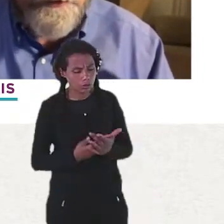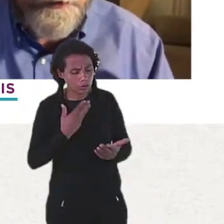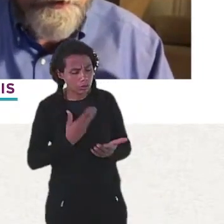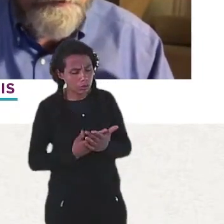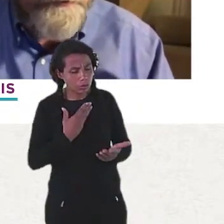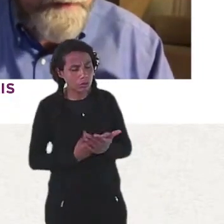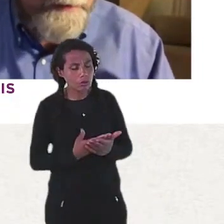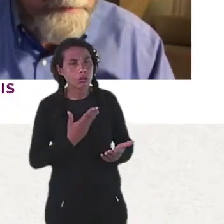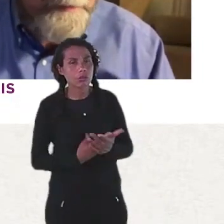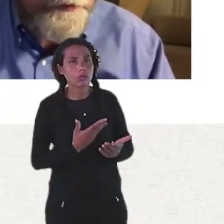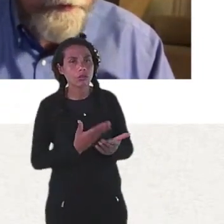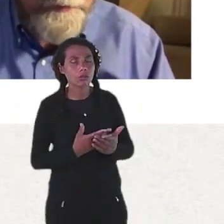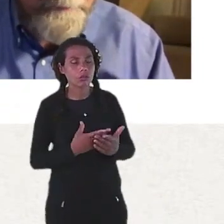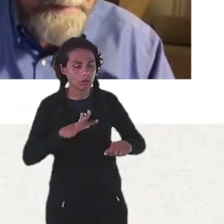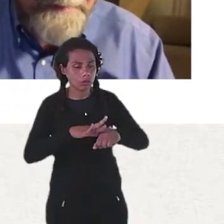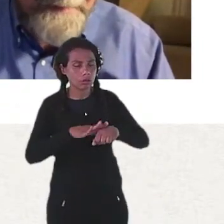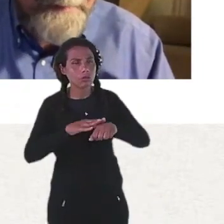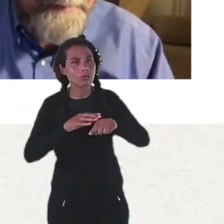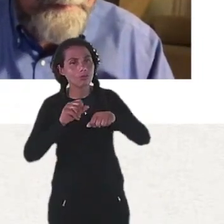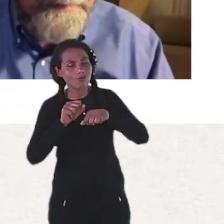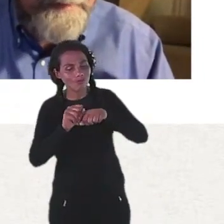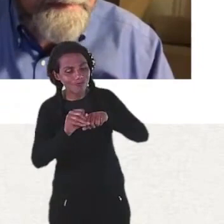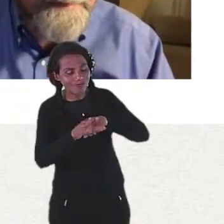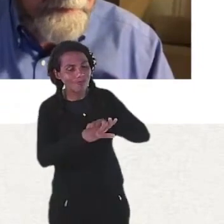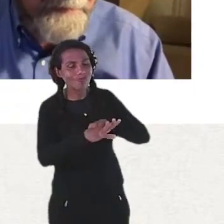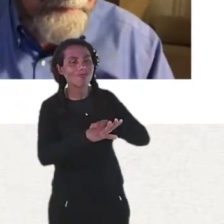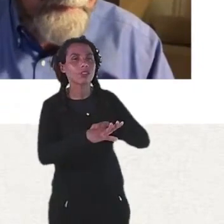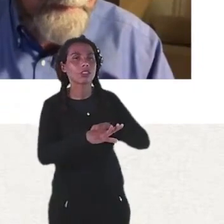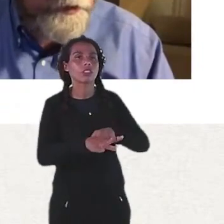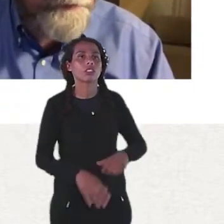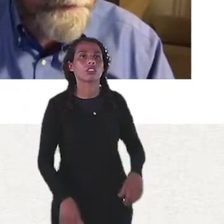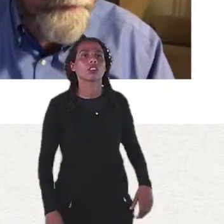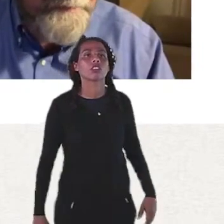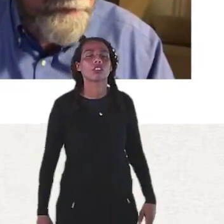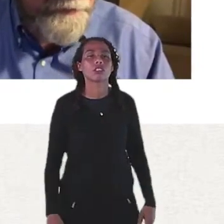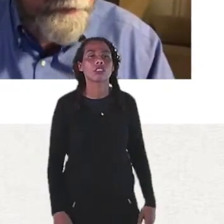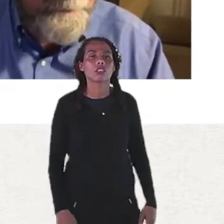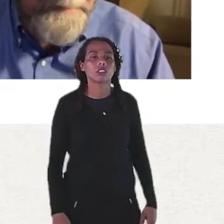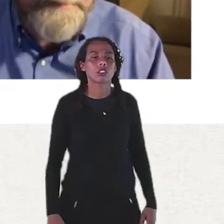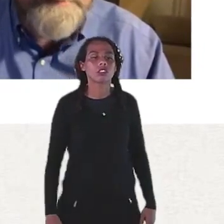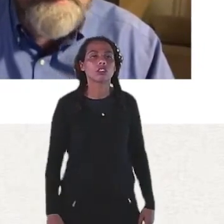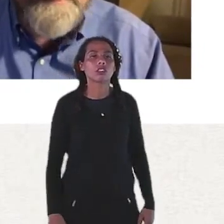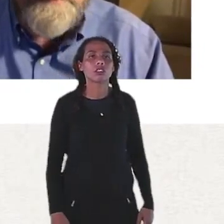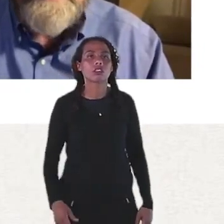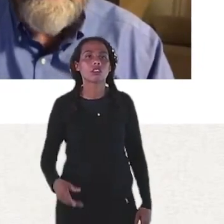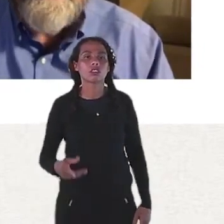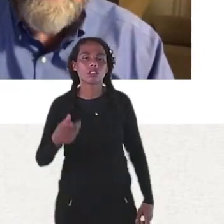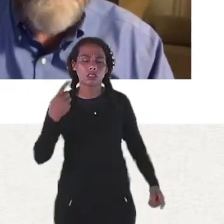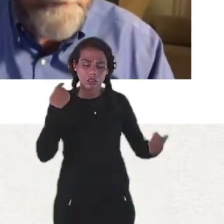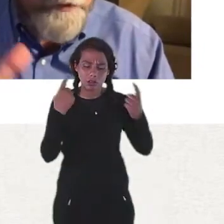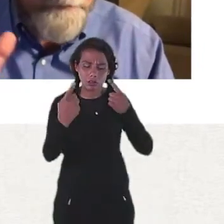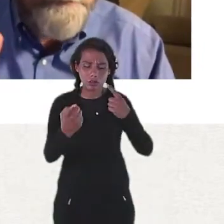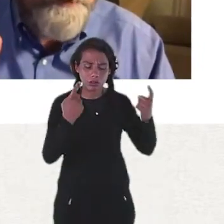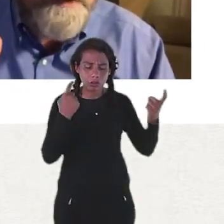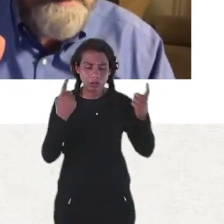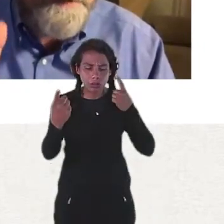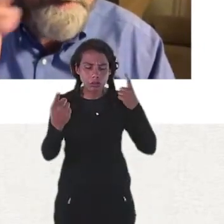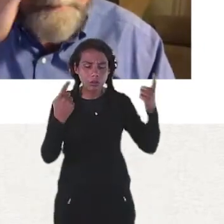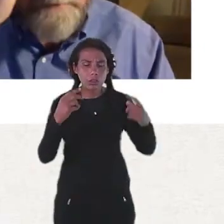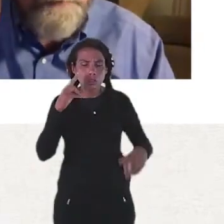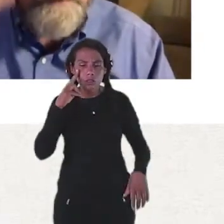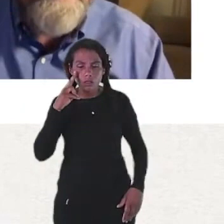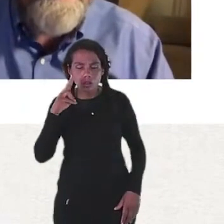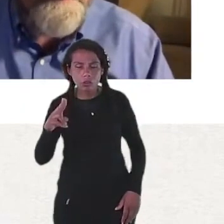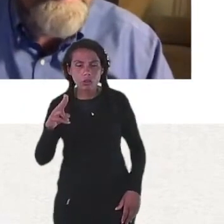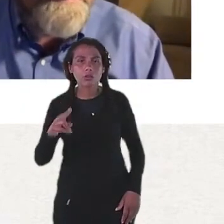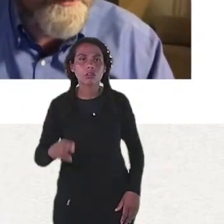os fluxos do Covid pelo sul de Minas em relação às rodovias do sul de Minas e tal, eu ia muito para Poços de